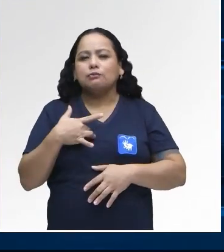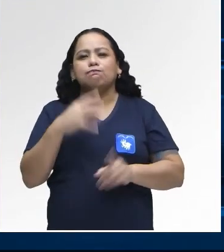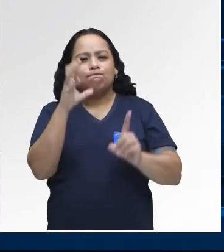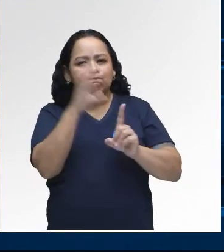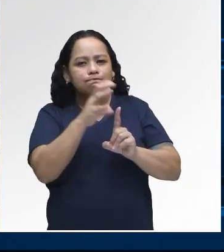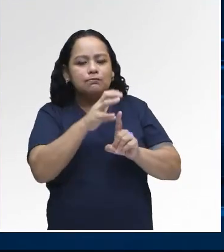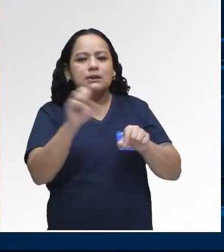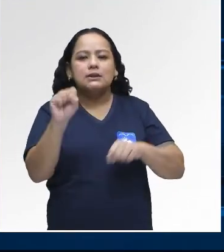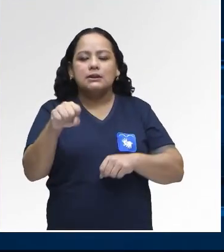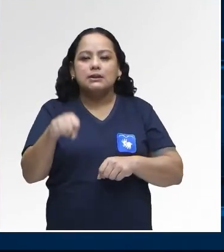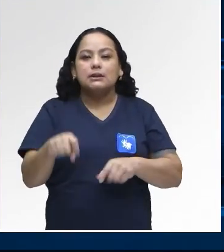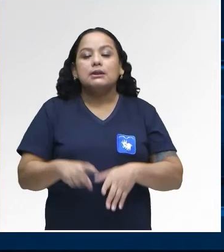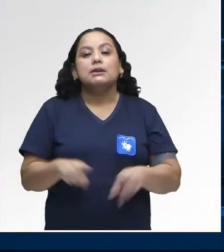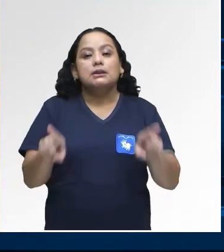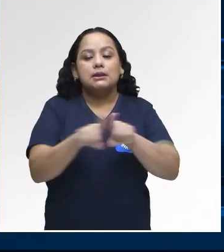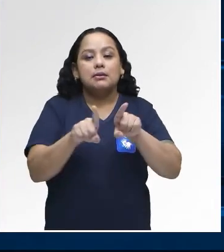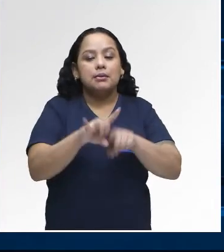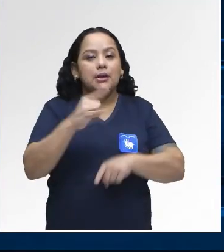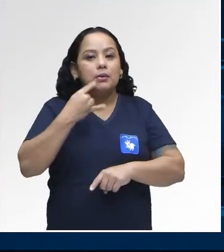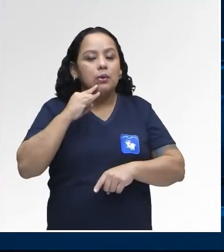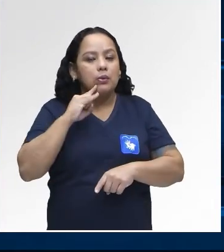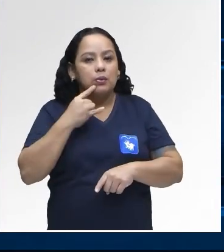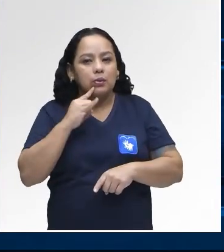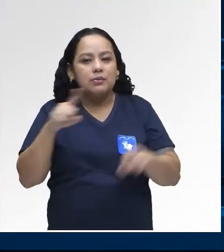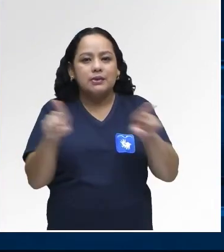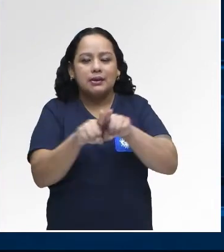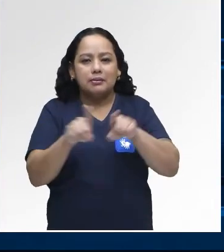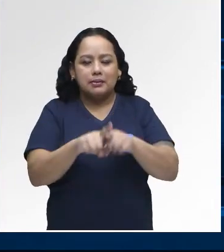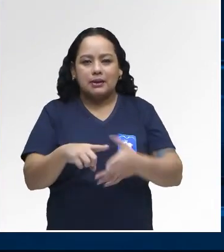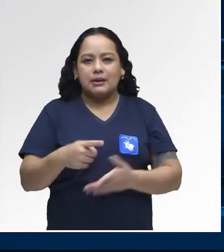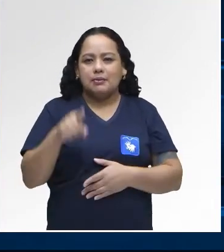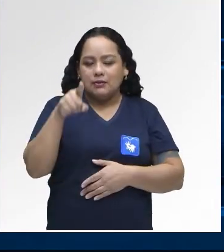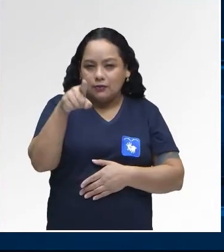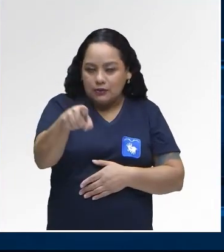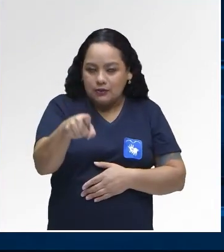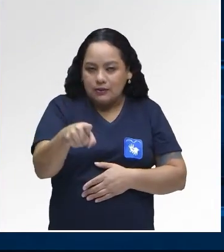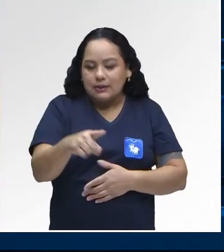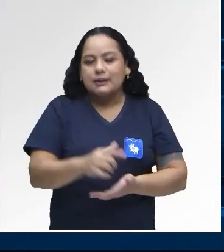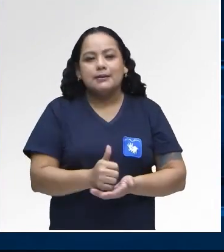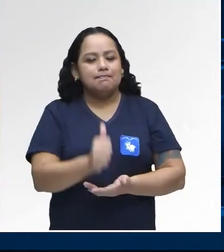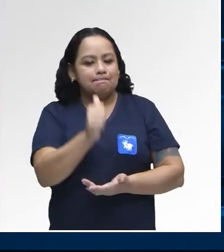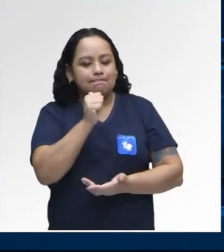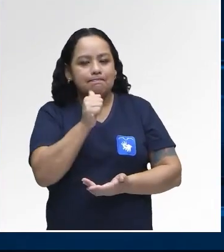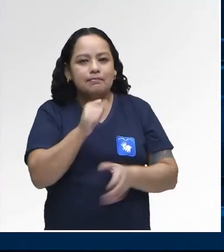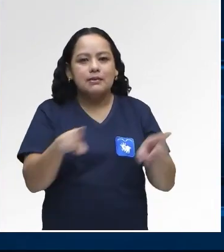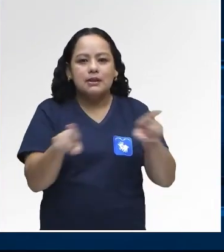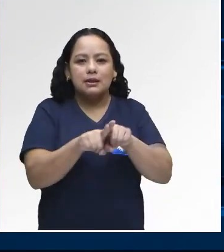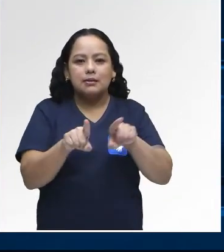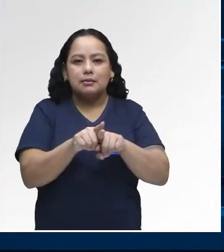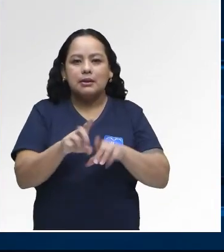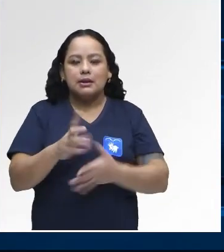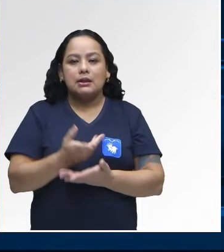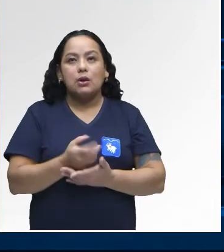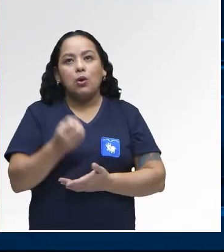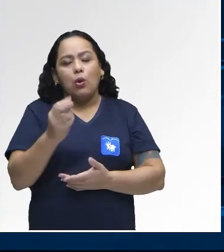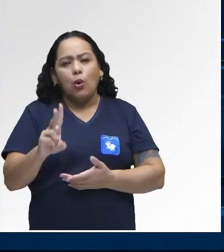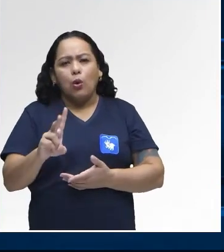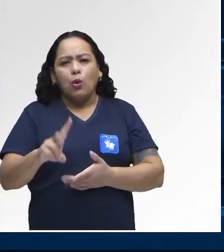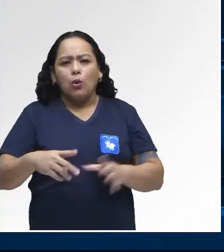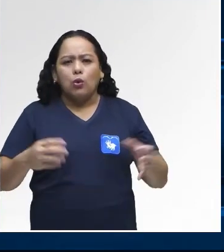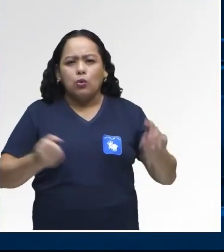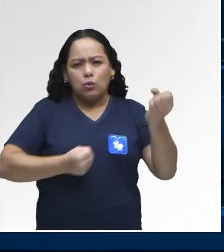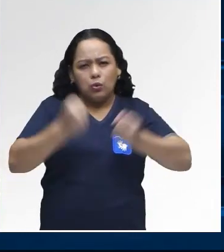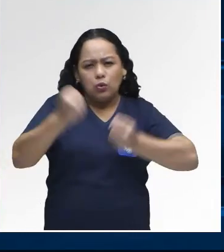O álcool pode causar prejuízos tanto para você que consome, tanto para um acidente que